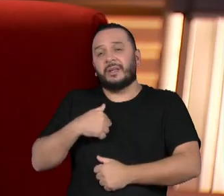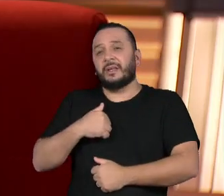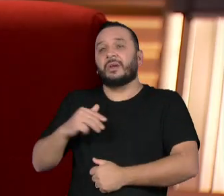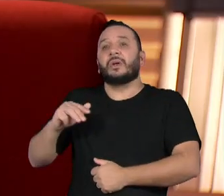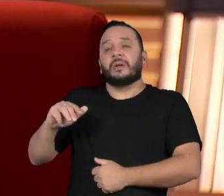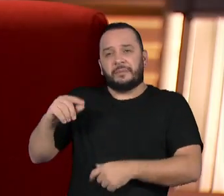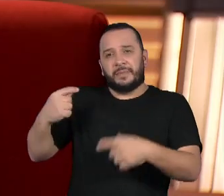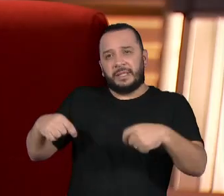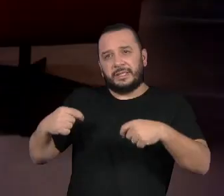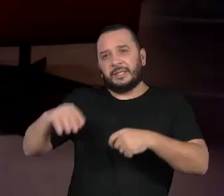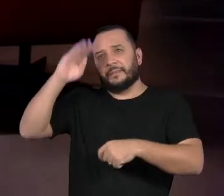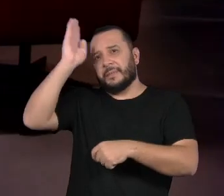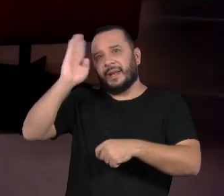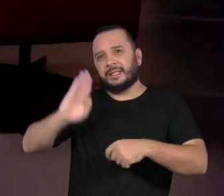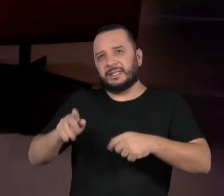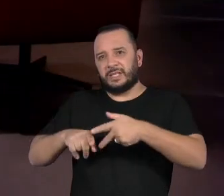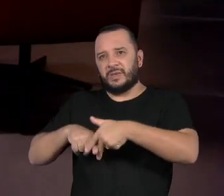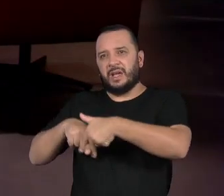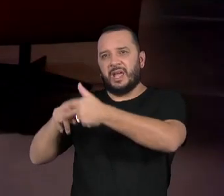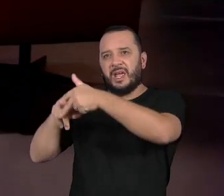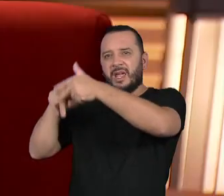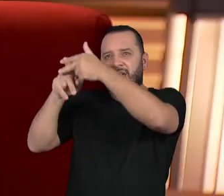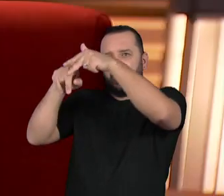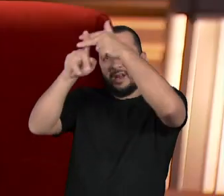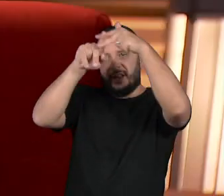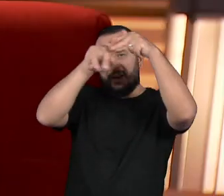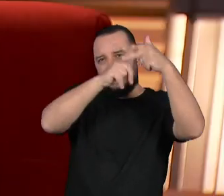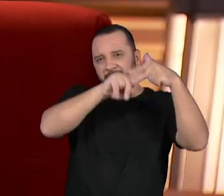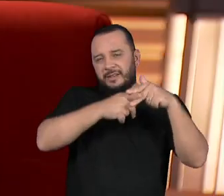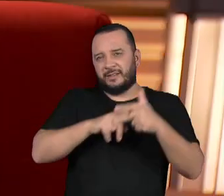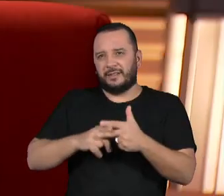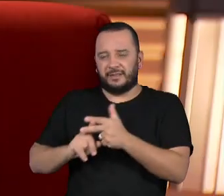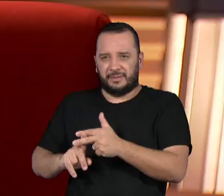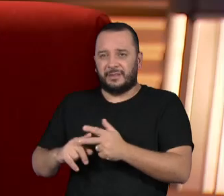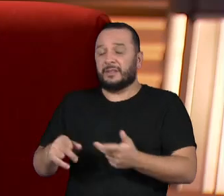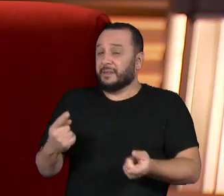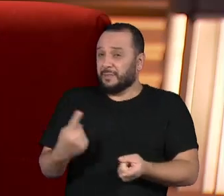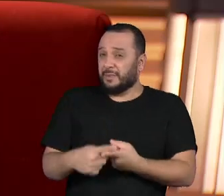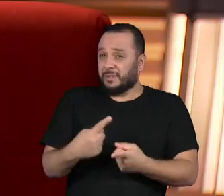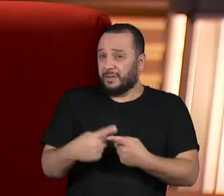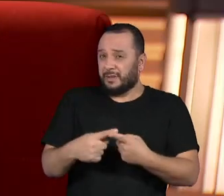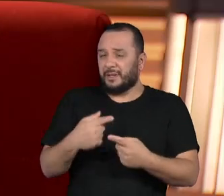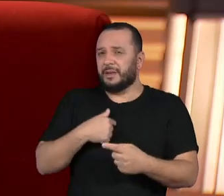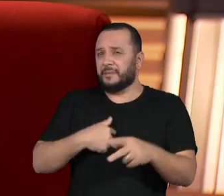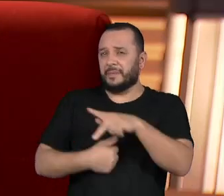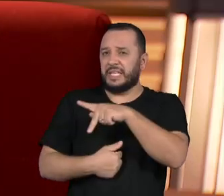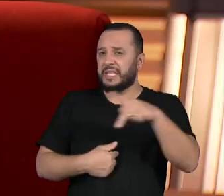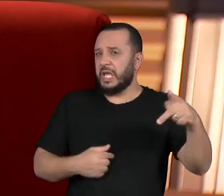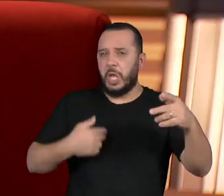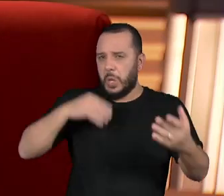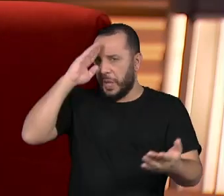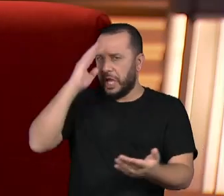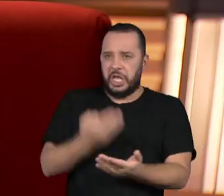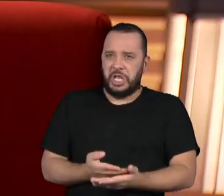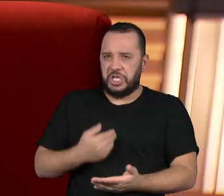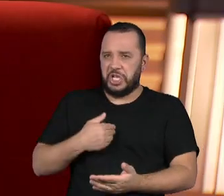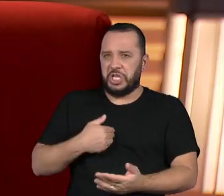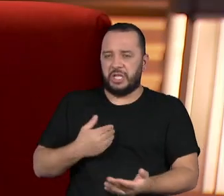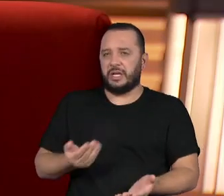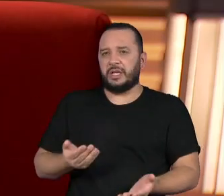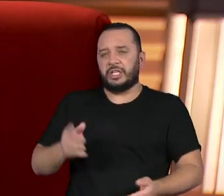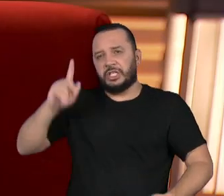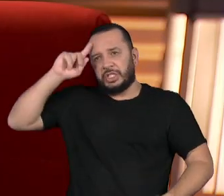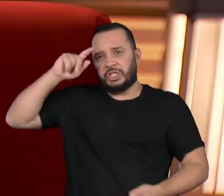reconstruir o nosso país que apaga a história não é só o presidente que leva que houve ditadura houve golpe meu melhor